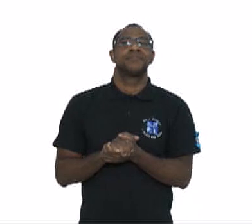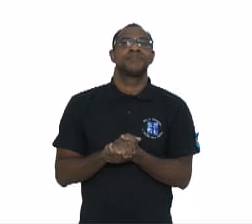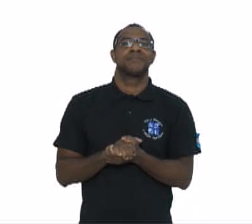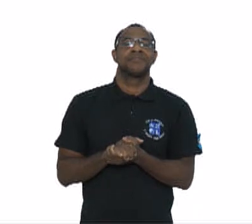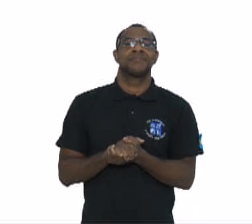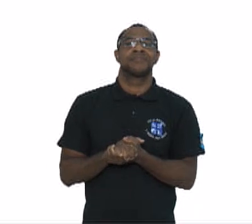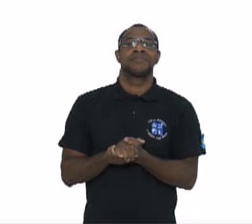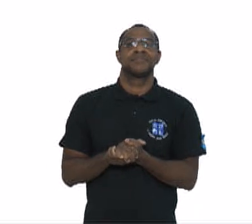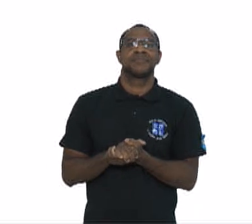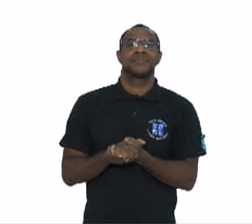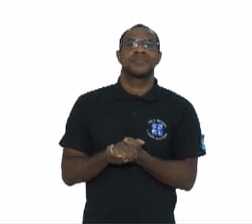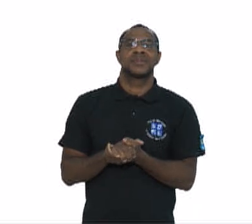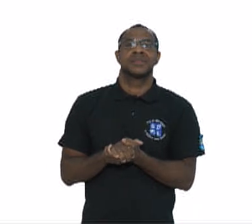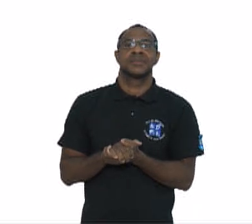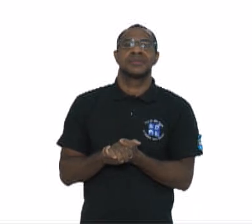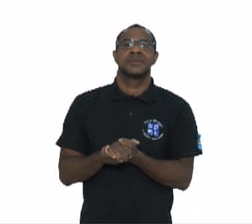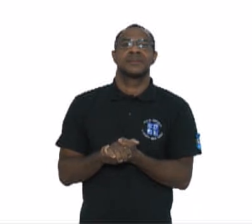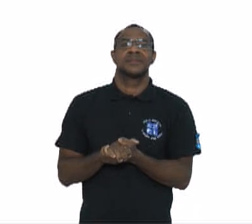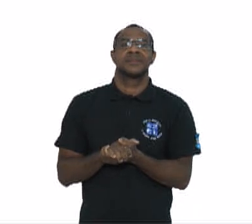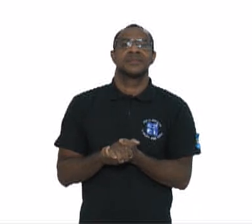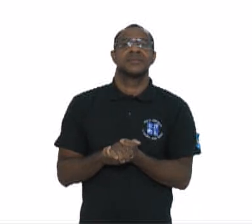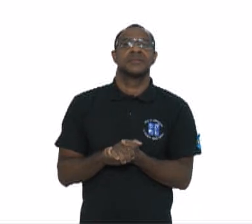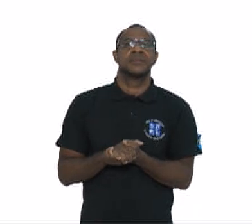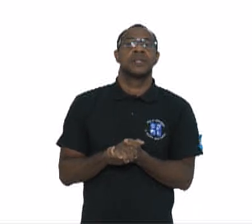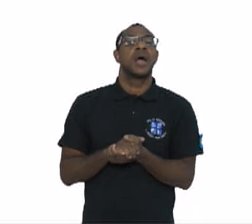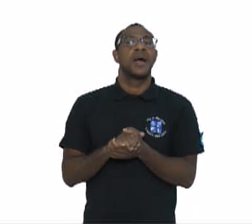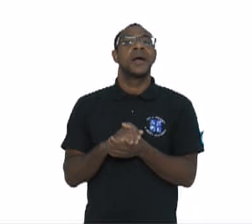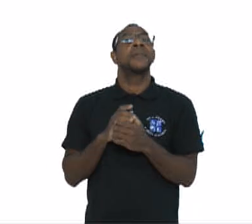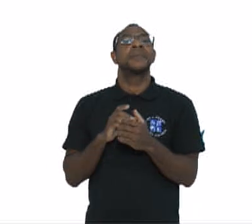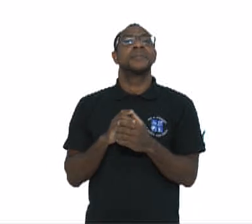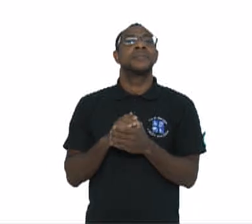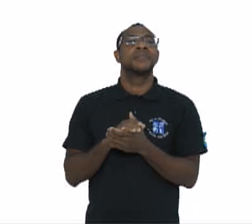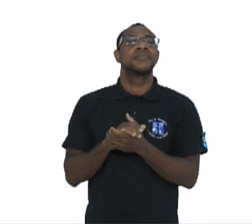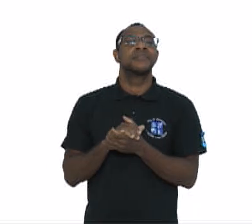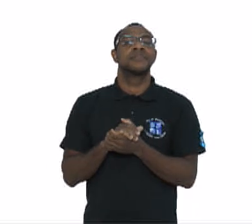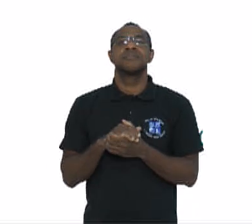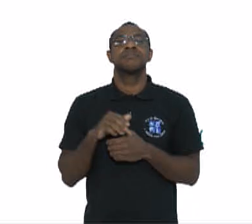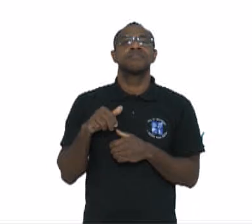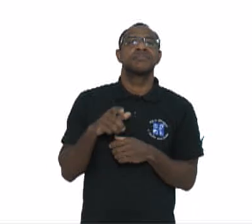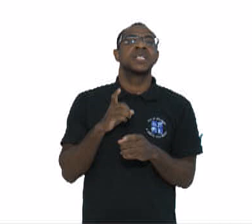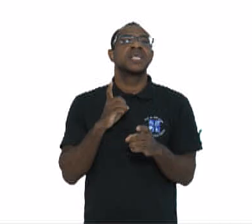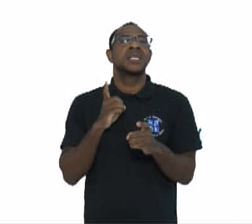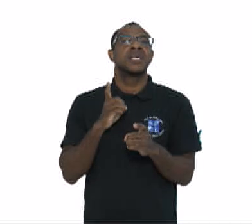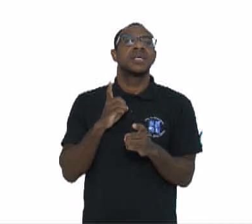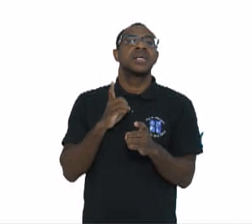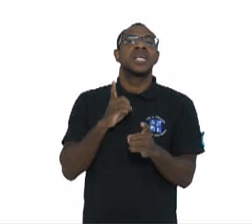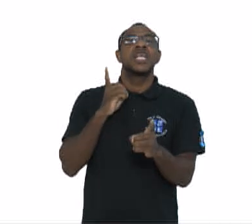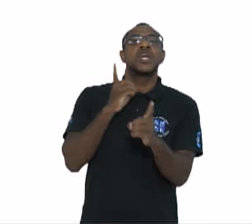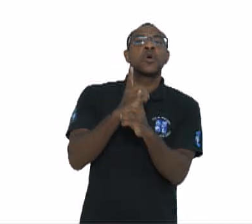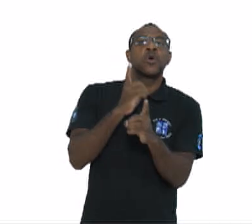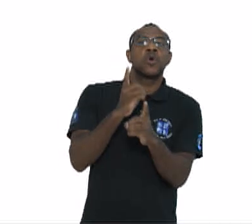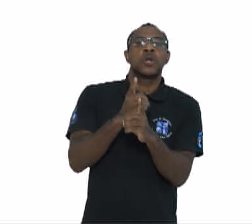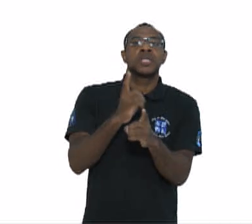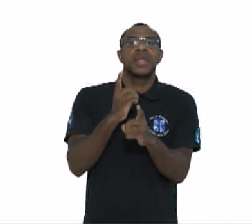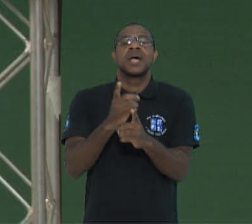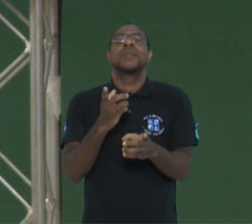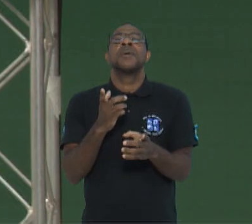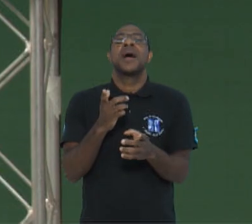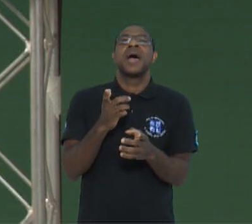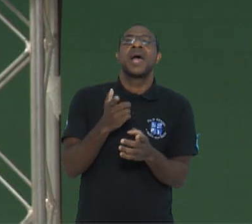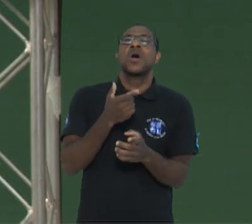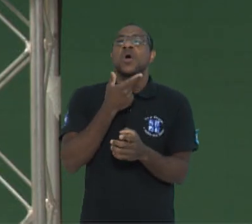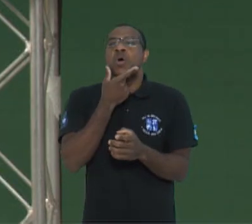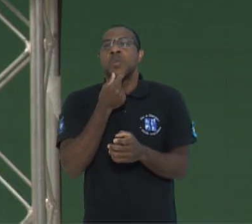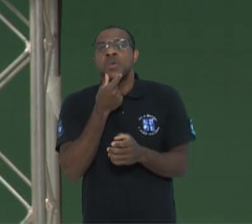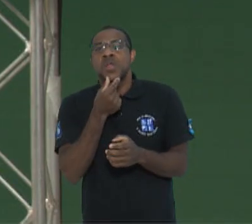played volleyball with some other local people. Encontramos alguns romenos, meninos romenos, jogamos vôlei com